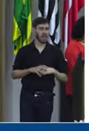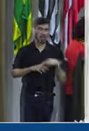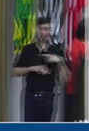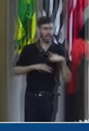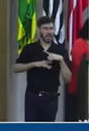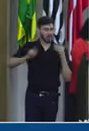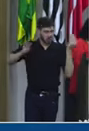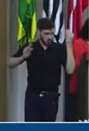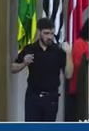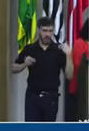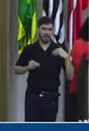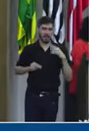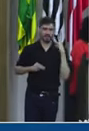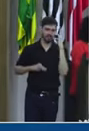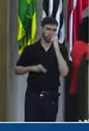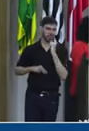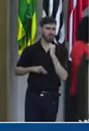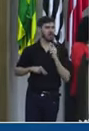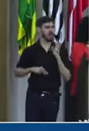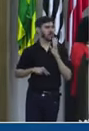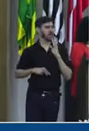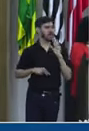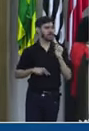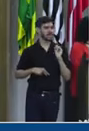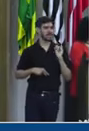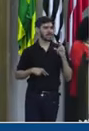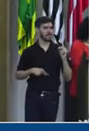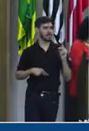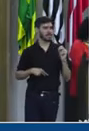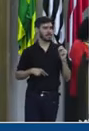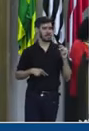Lindo. Quem conhece um ciposeiro?